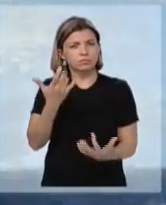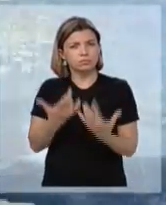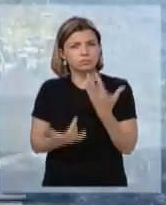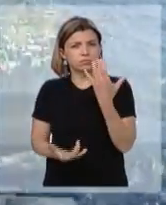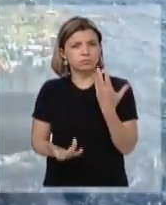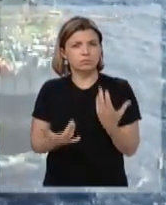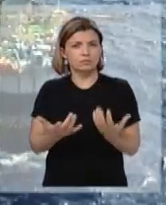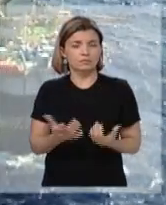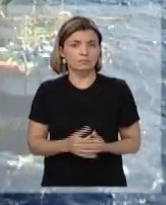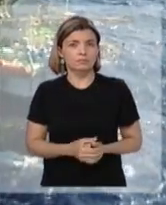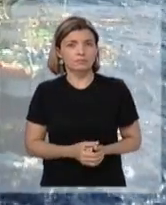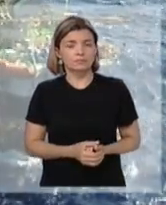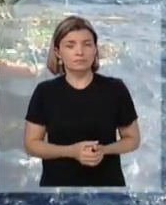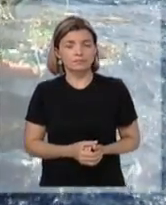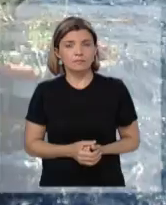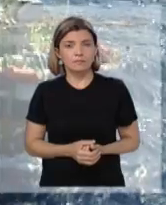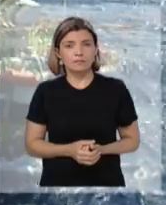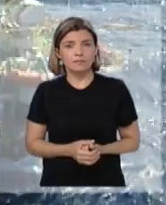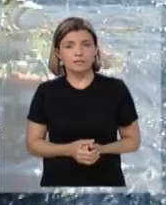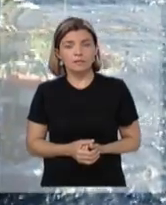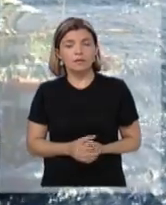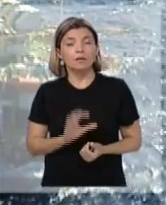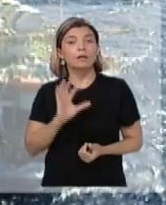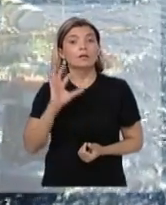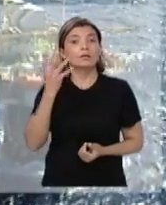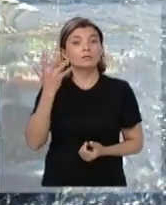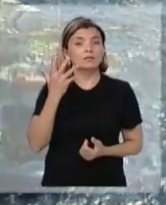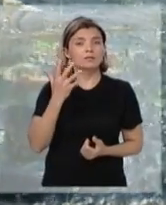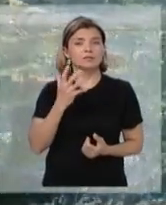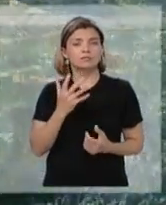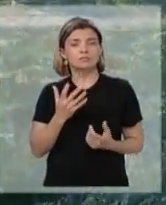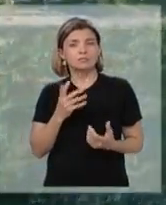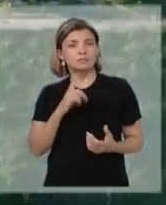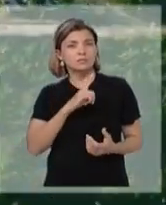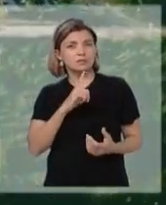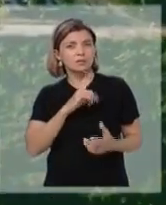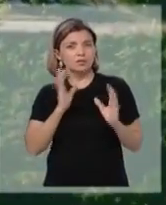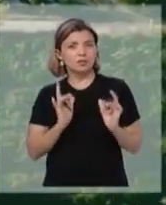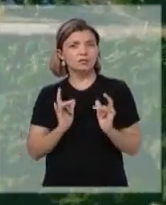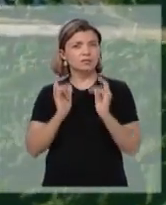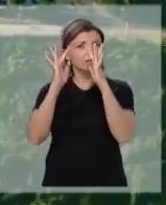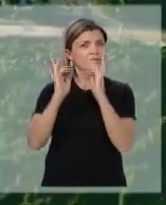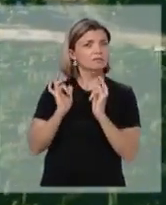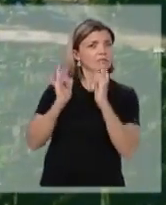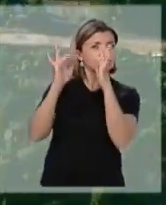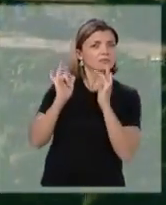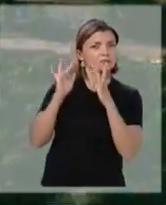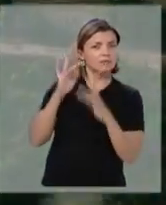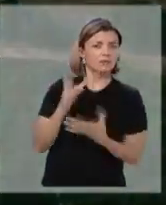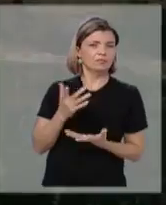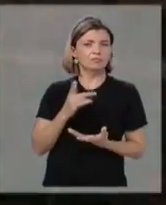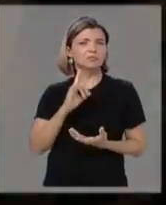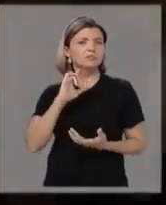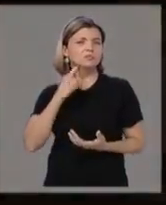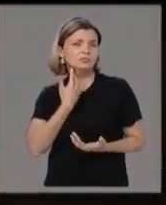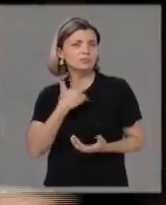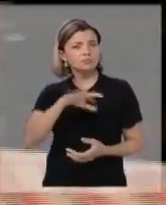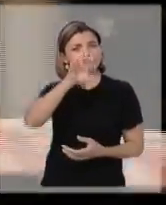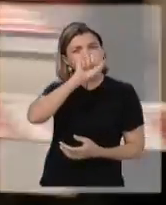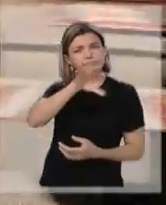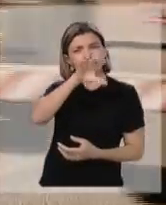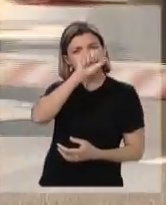utilizada em benefício dos seres humanos. No entanto, esse processo envolve a produção de resíduos indesejáveis,